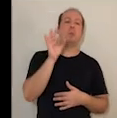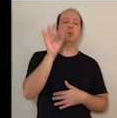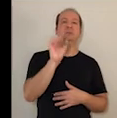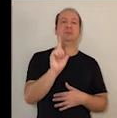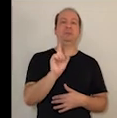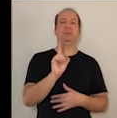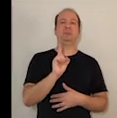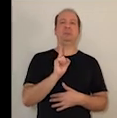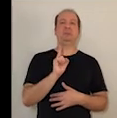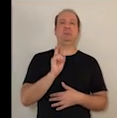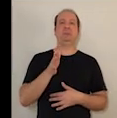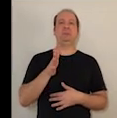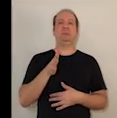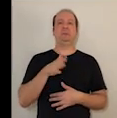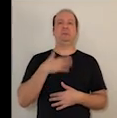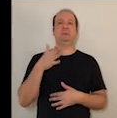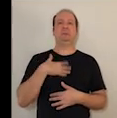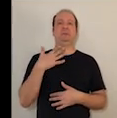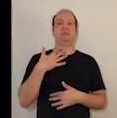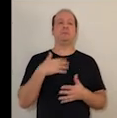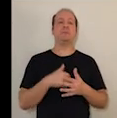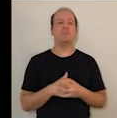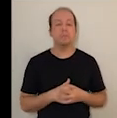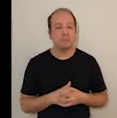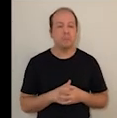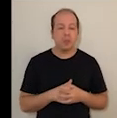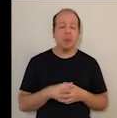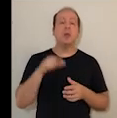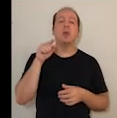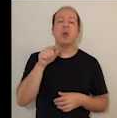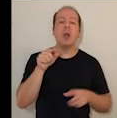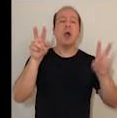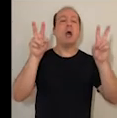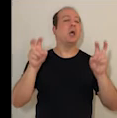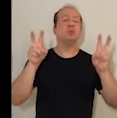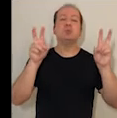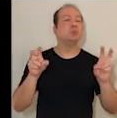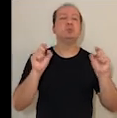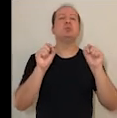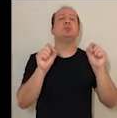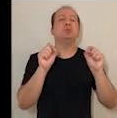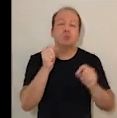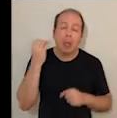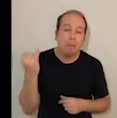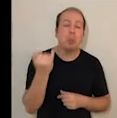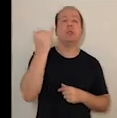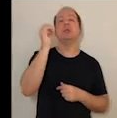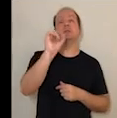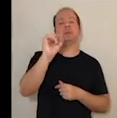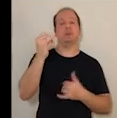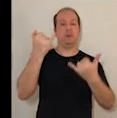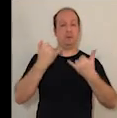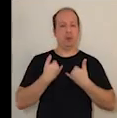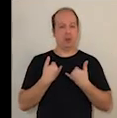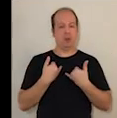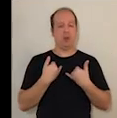exceto Mosca, que recua assustado para um canto. E então, Voltori, que assunto de máxima importância